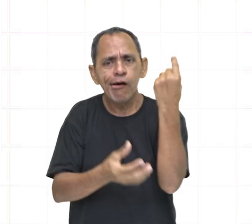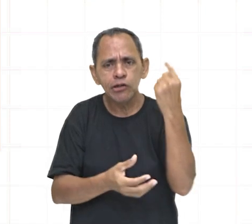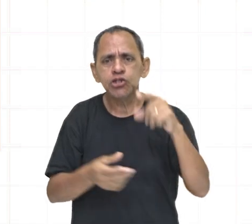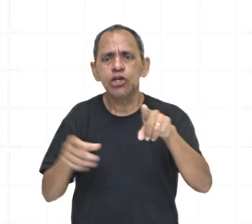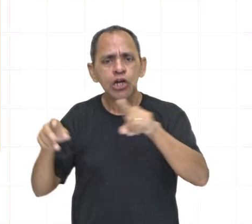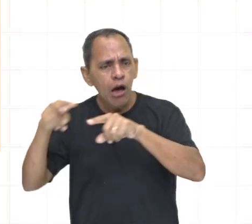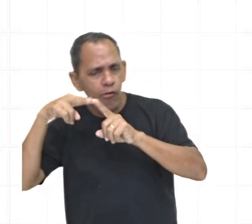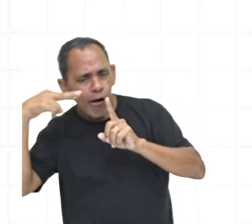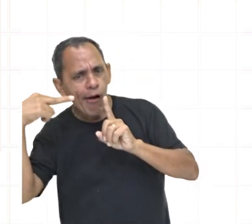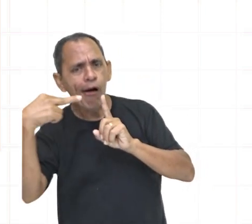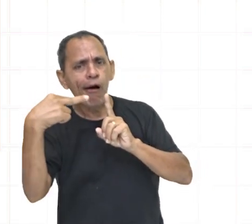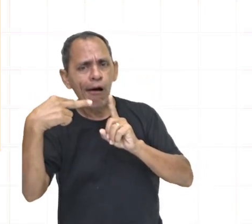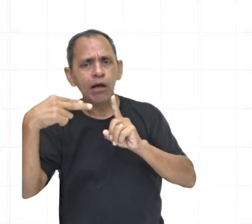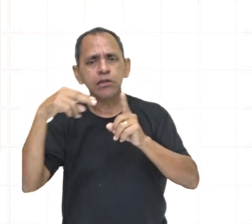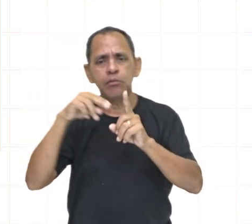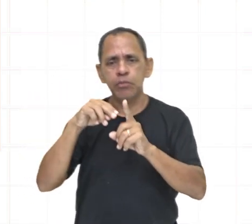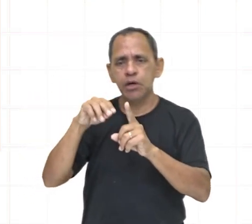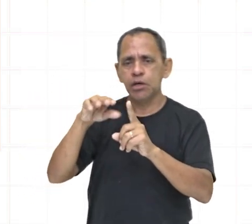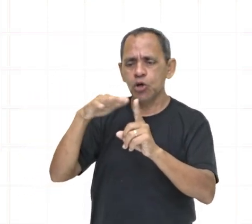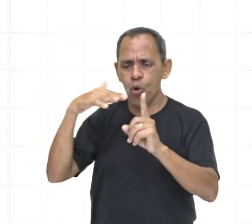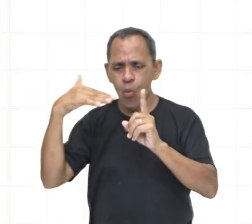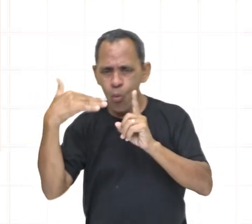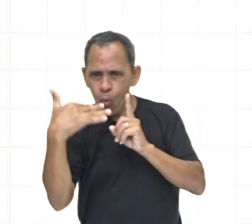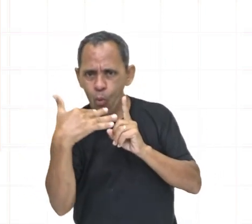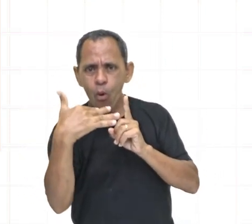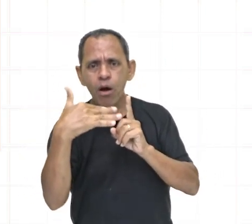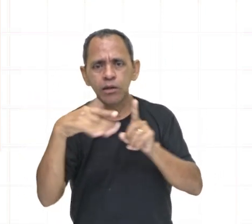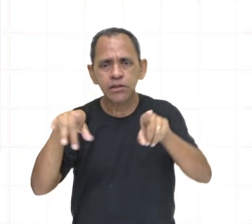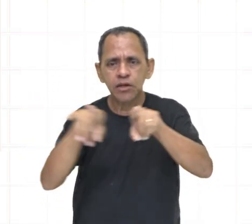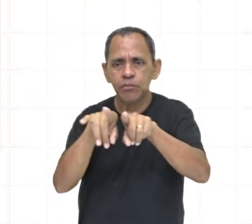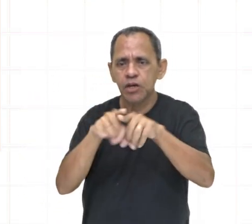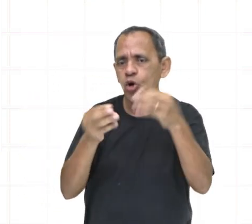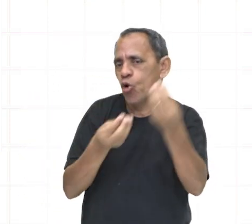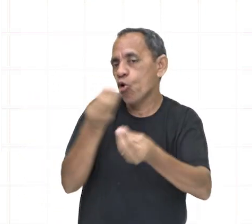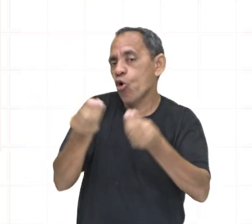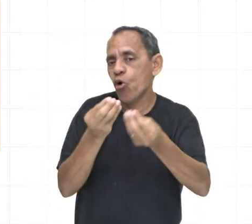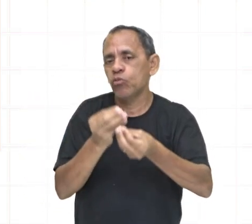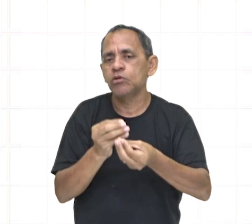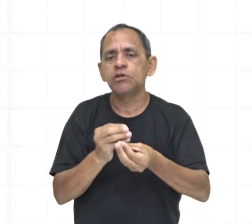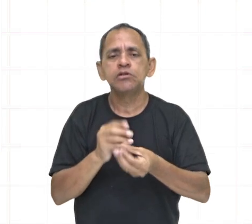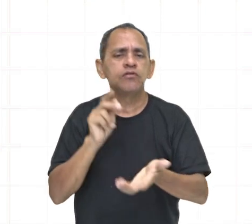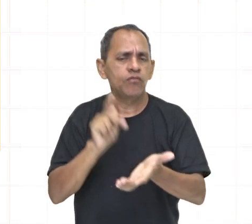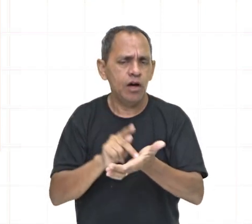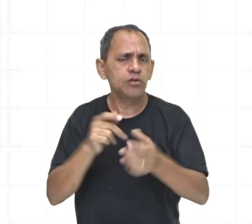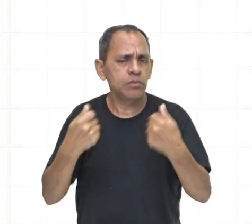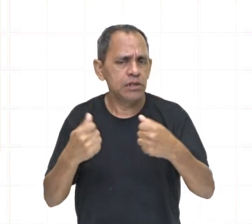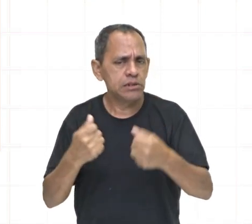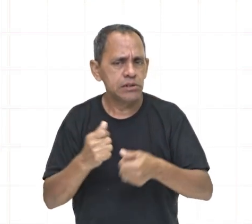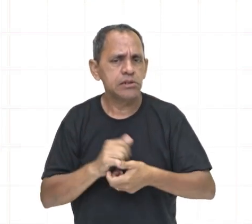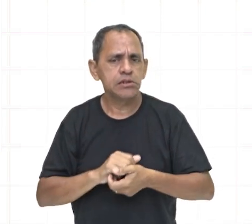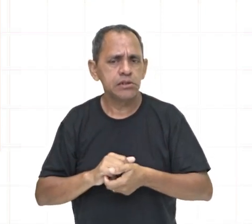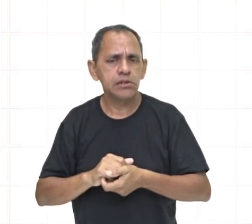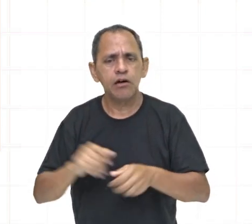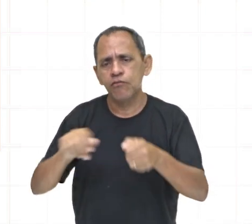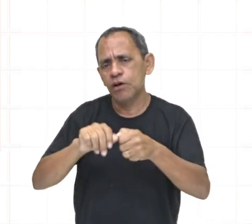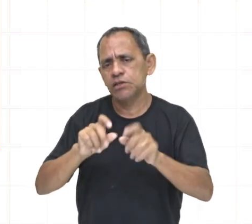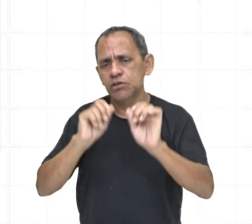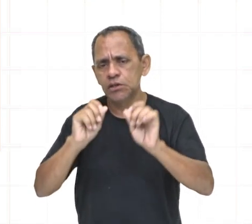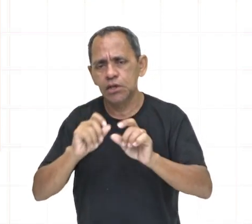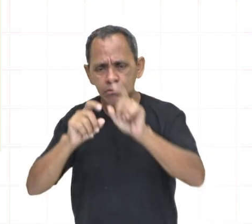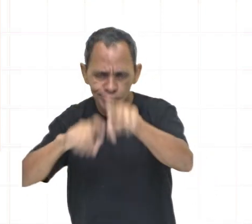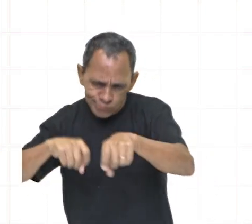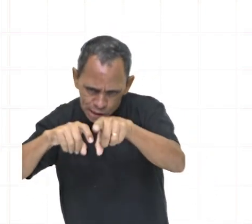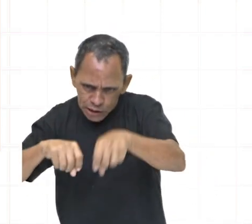sendo cuidado da melhor forma, é necessário realizar atividade de agricultura, é necessário